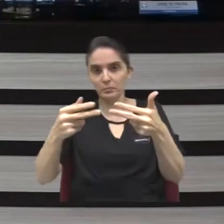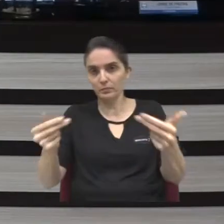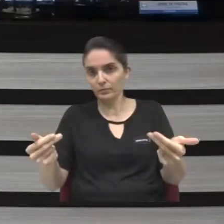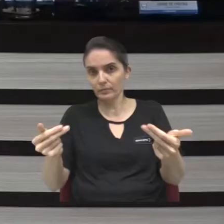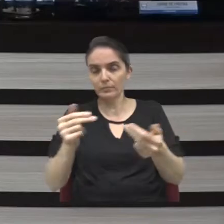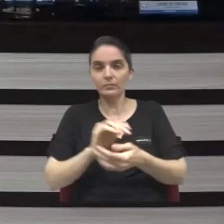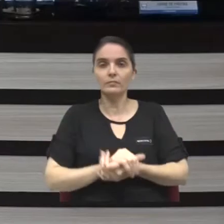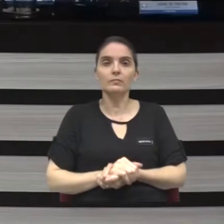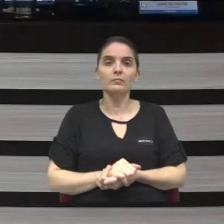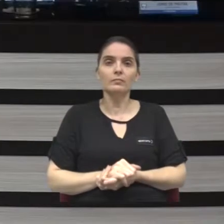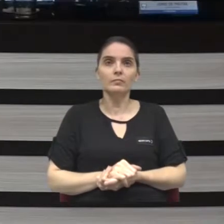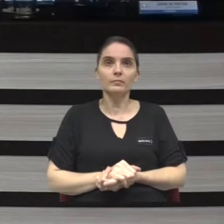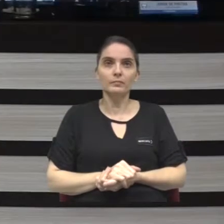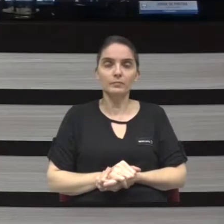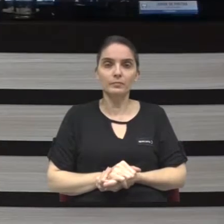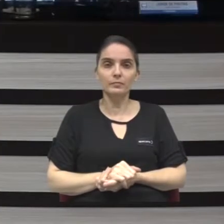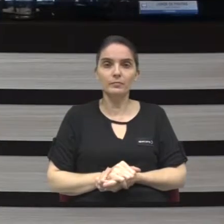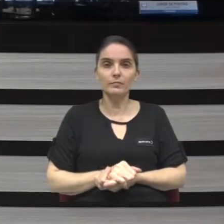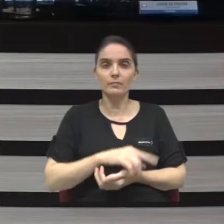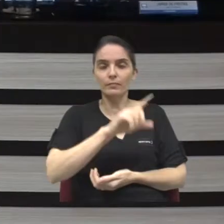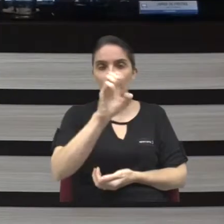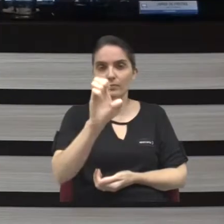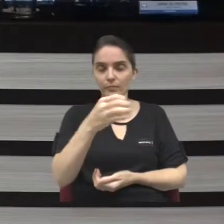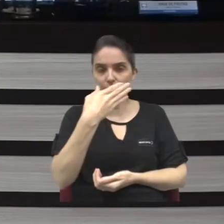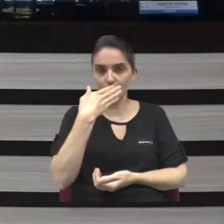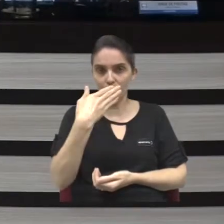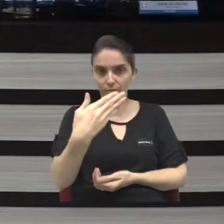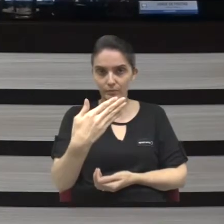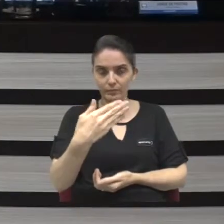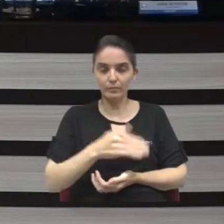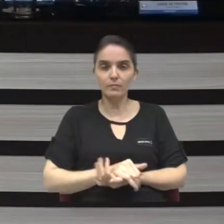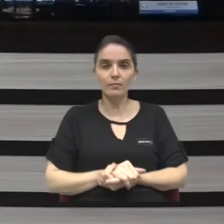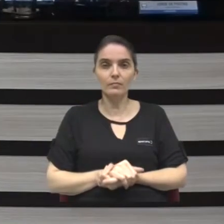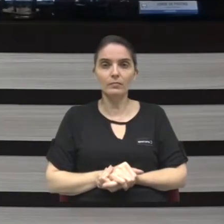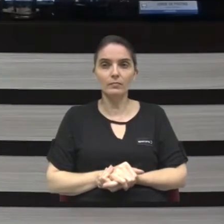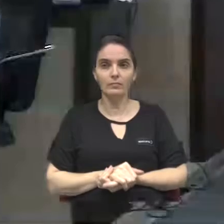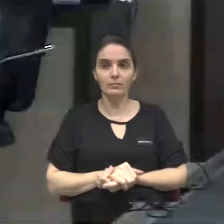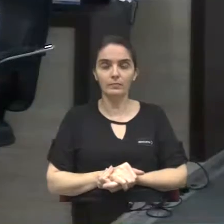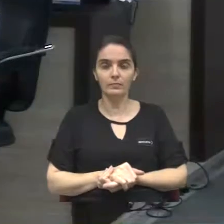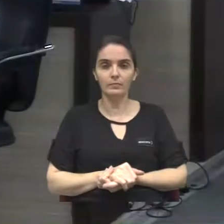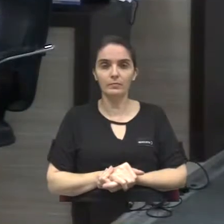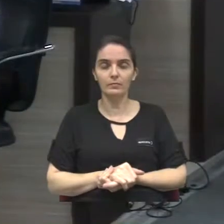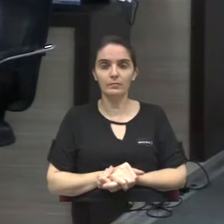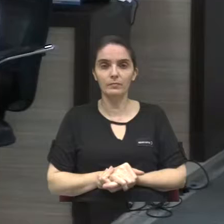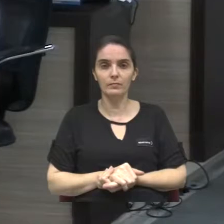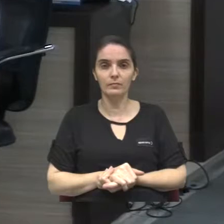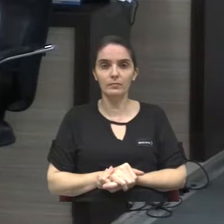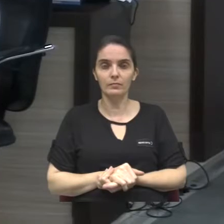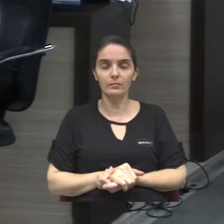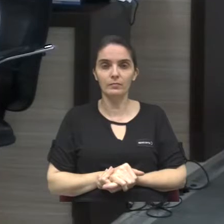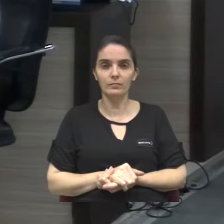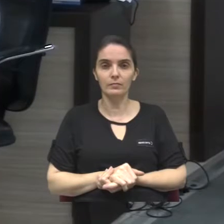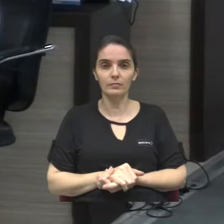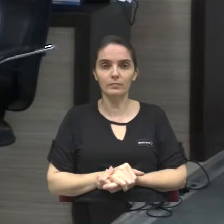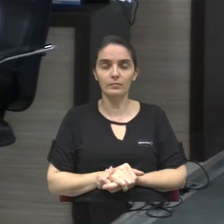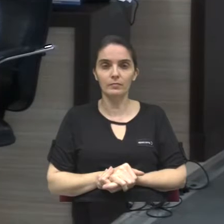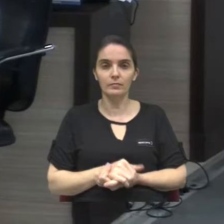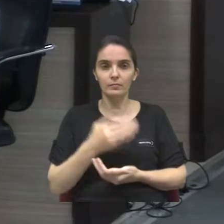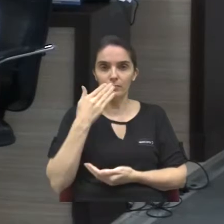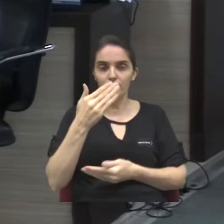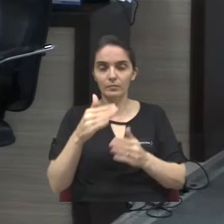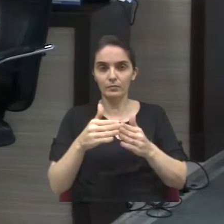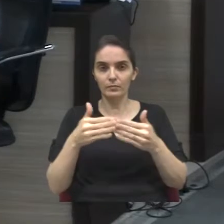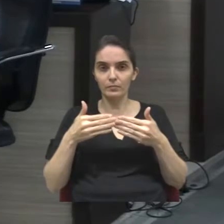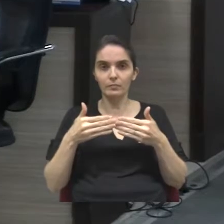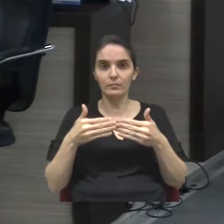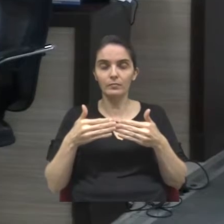Questão de ordem, senhor presidente. Questão de ordem do vereador Zé da Mix. Eu faço um requerimento pedindo, com a anuência dos